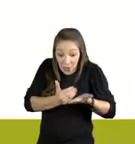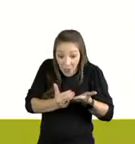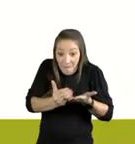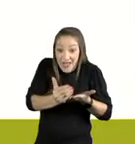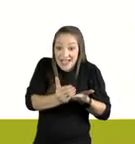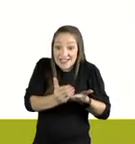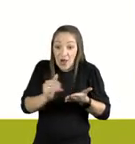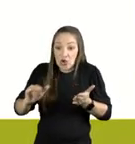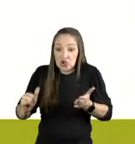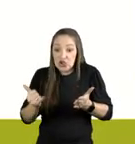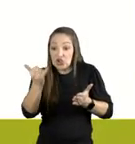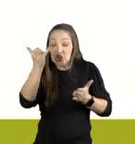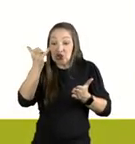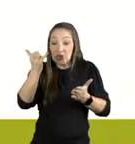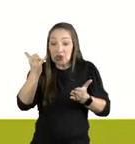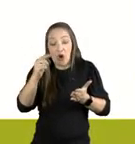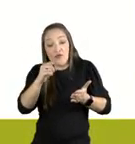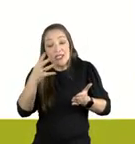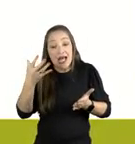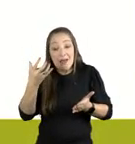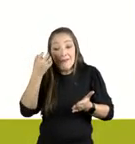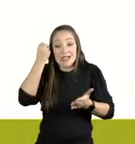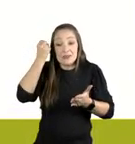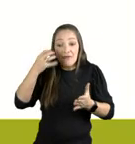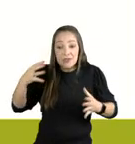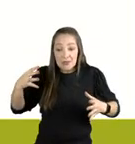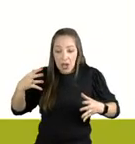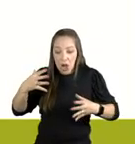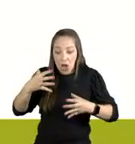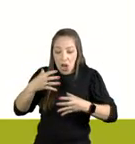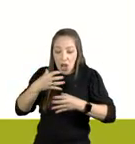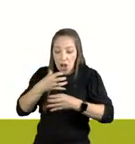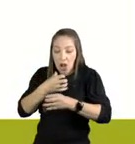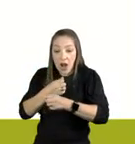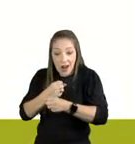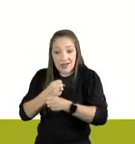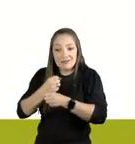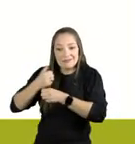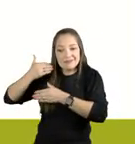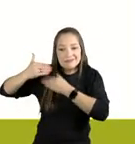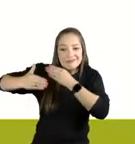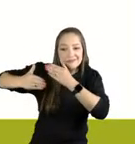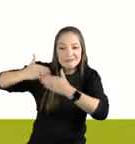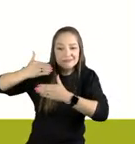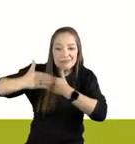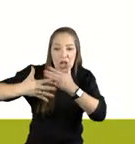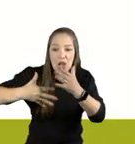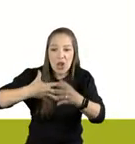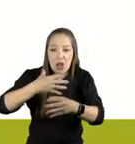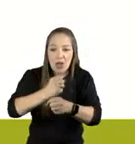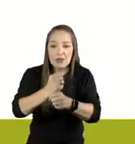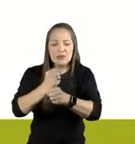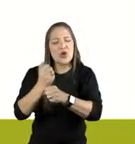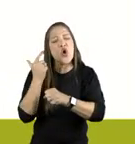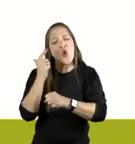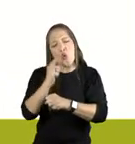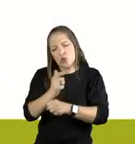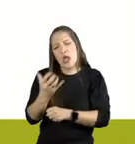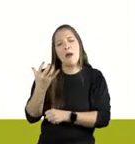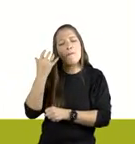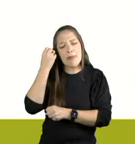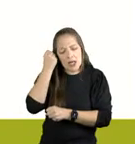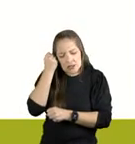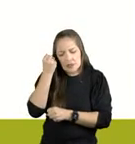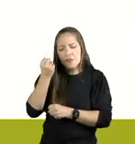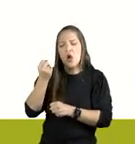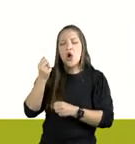você tem um patrimônio que você acumulou durante um tempo, você consegue patrimônio, né? Comprar outros